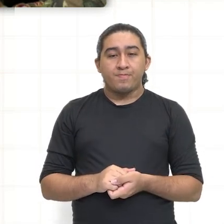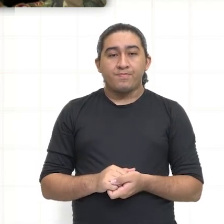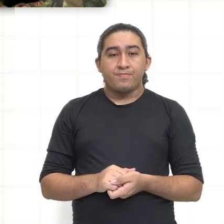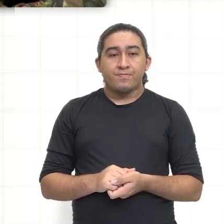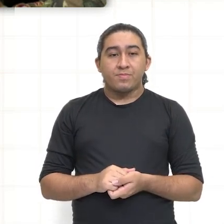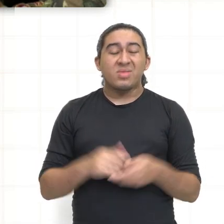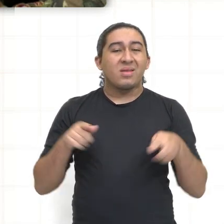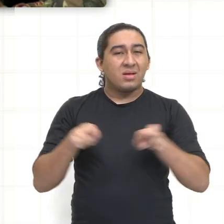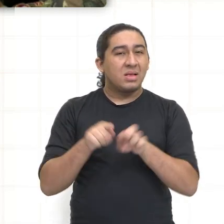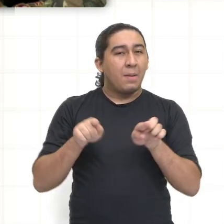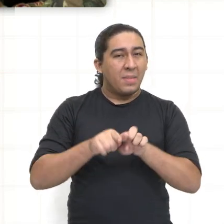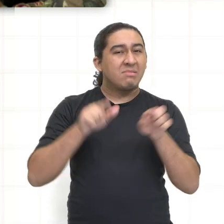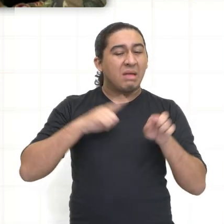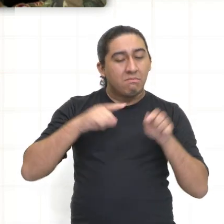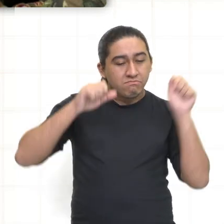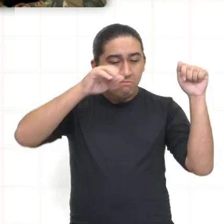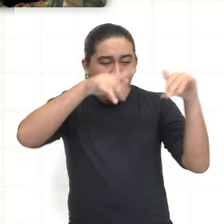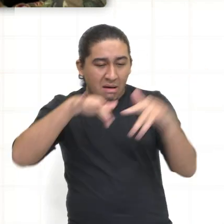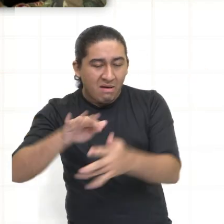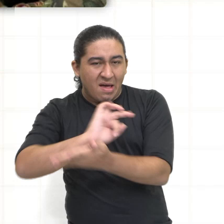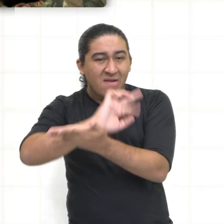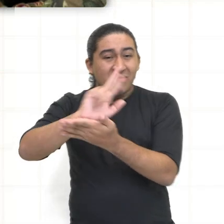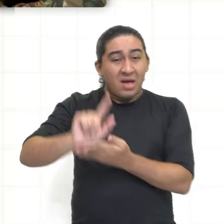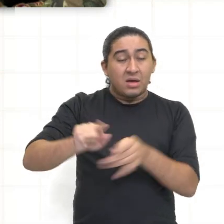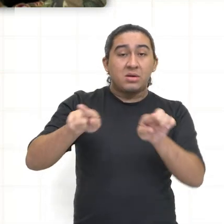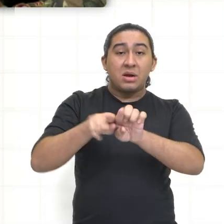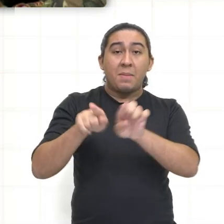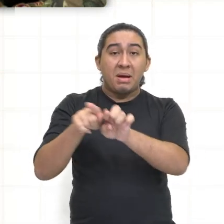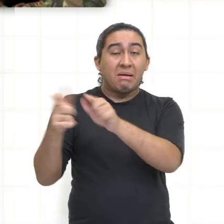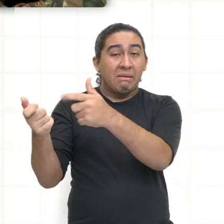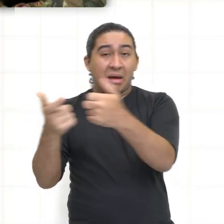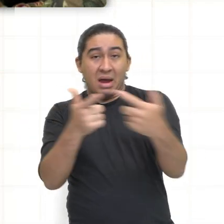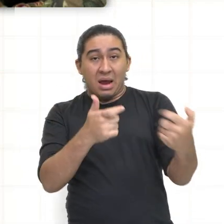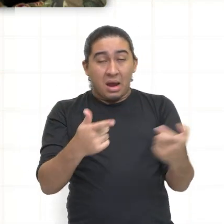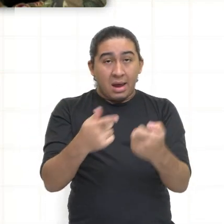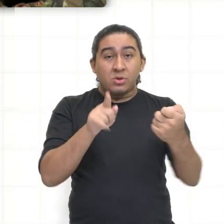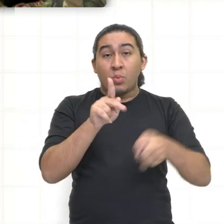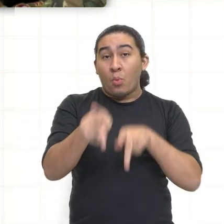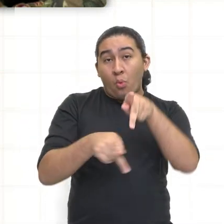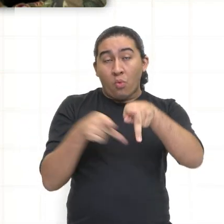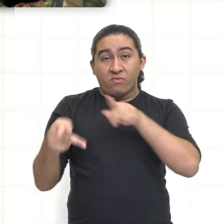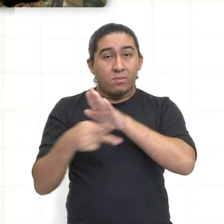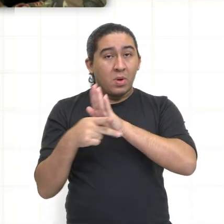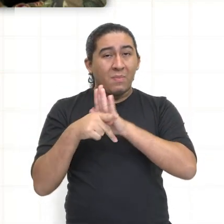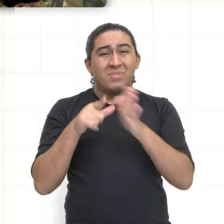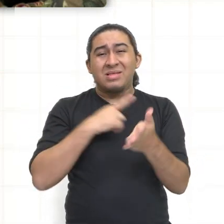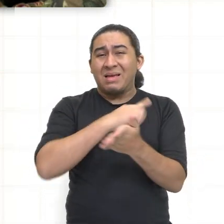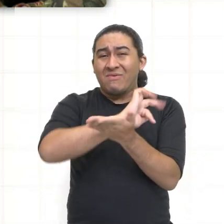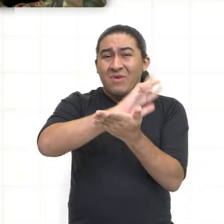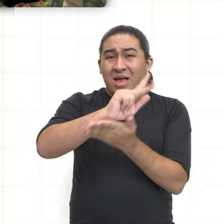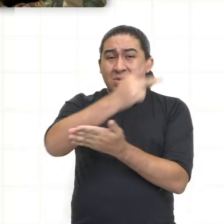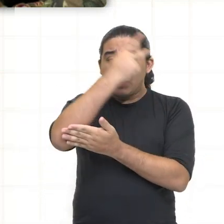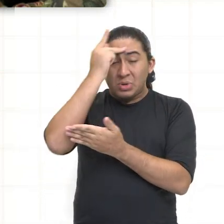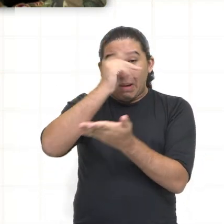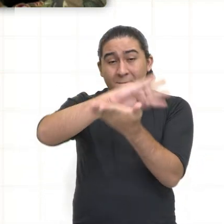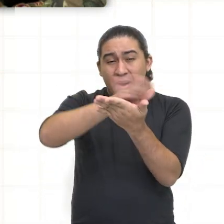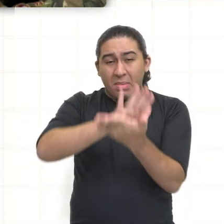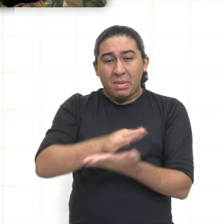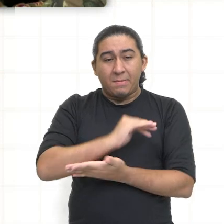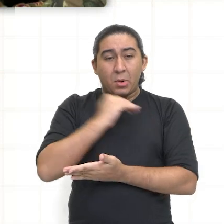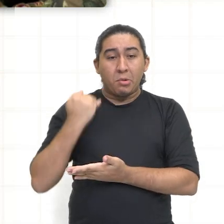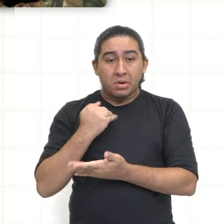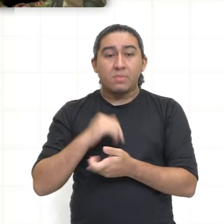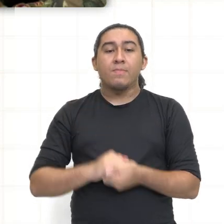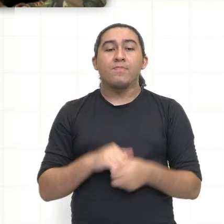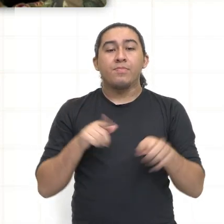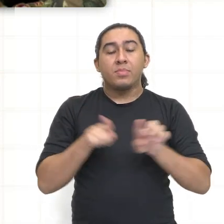Crescimento de rebeliões, guerra civil não declarada vai resultar em milhares de mortos e também a adoção